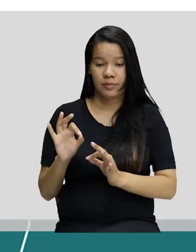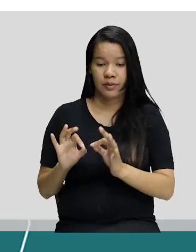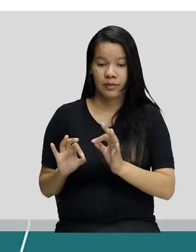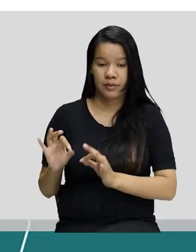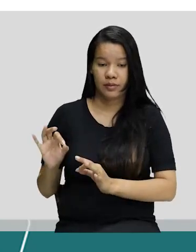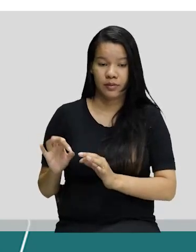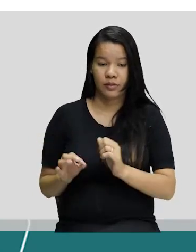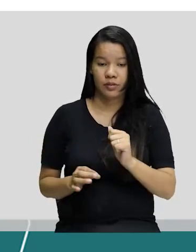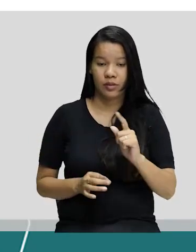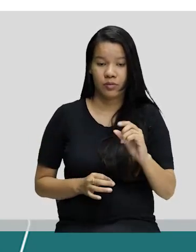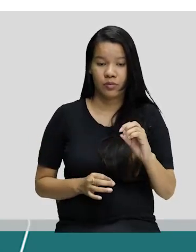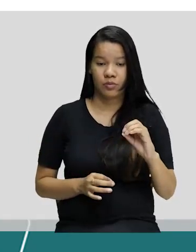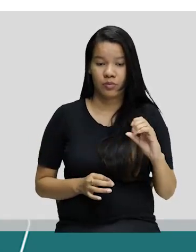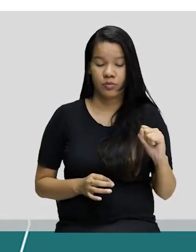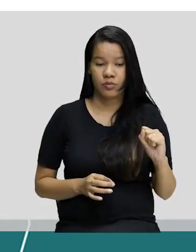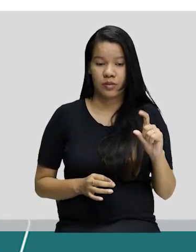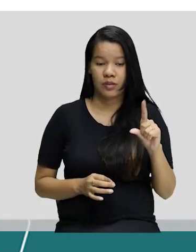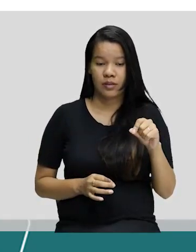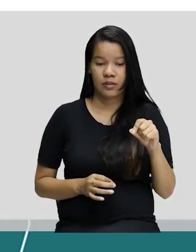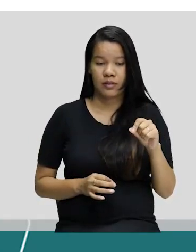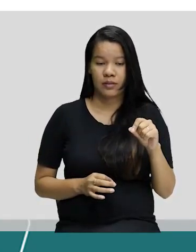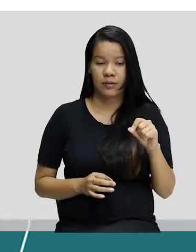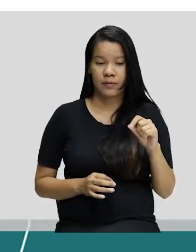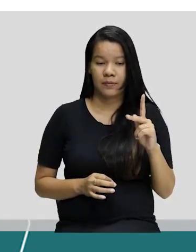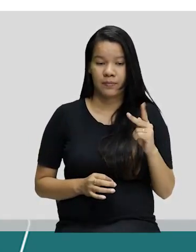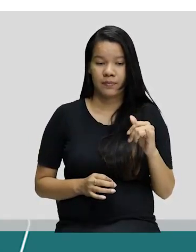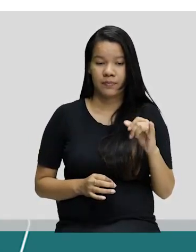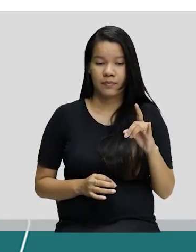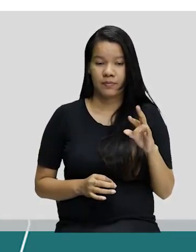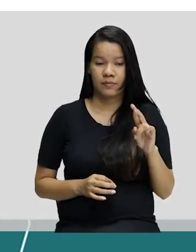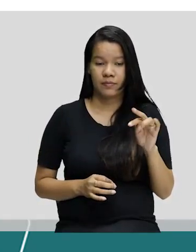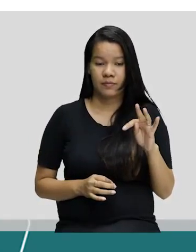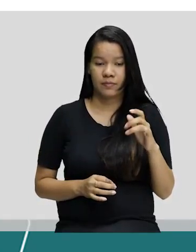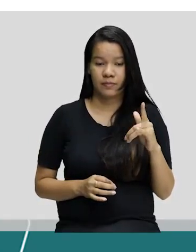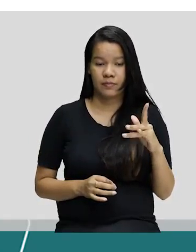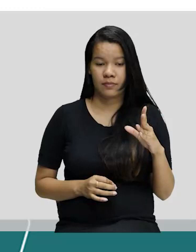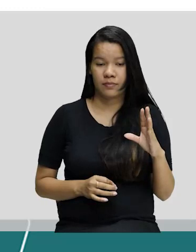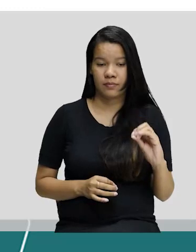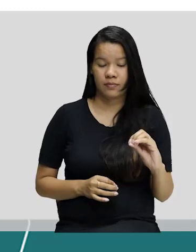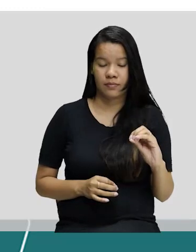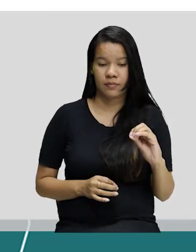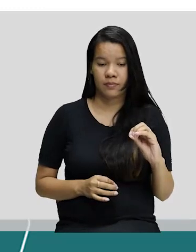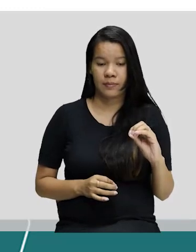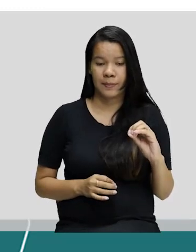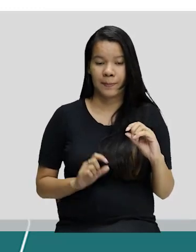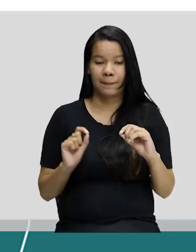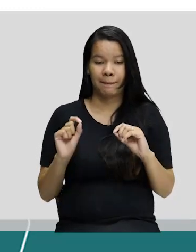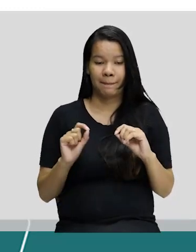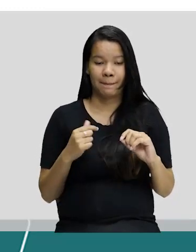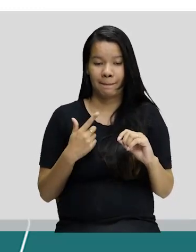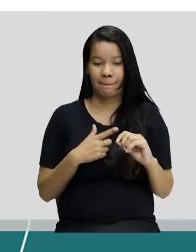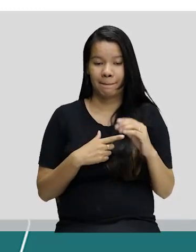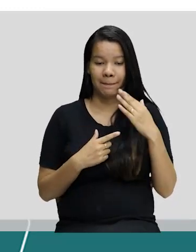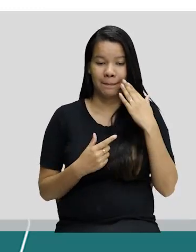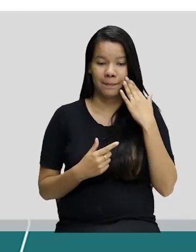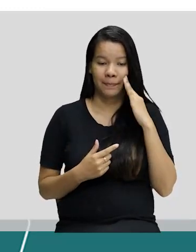de álcools é a hidratação de alcenos. Por hidratação, o que a gente entende? Hidratação está